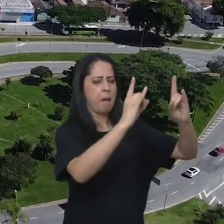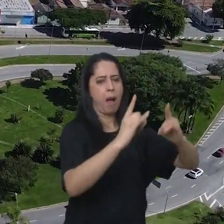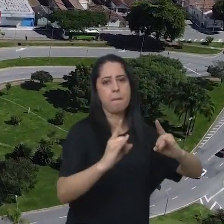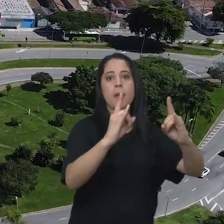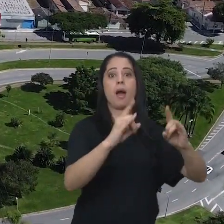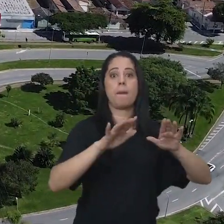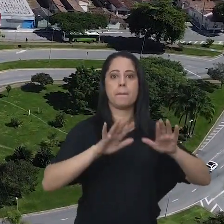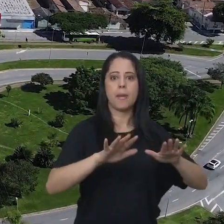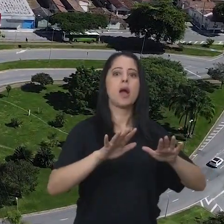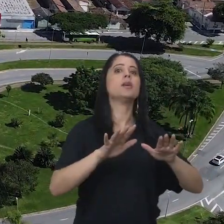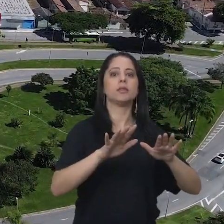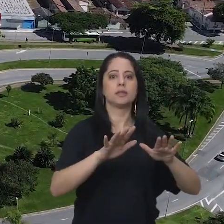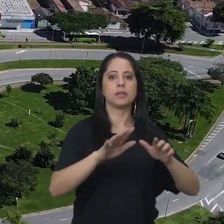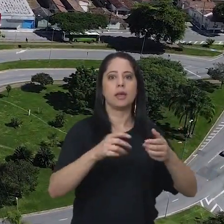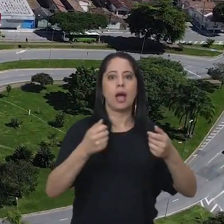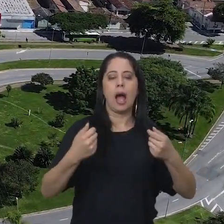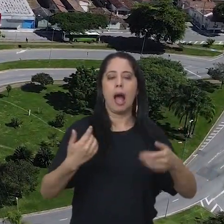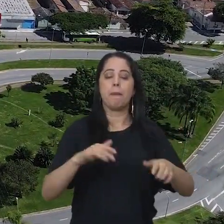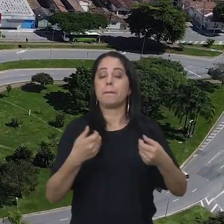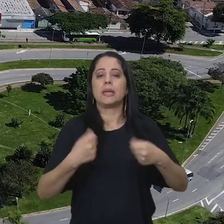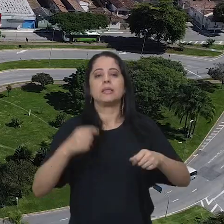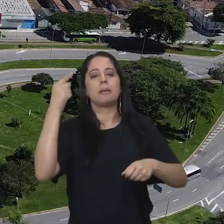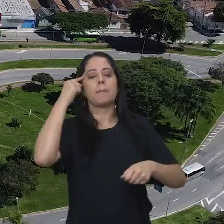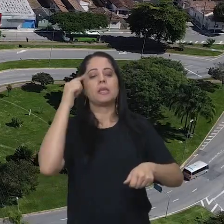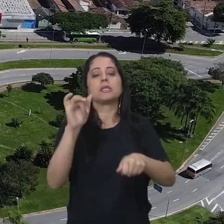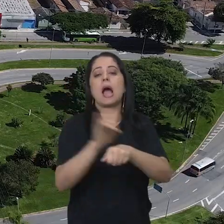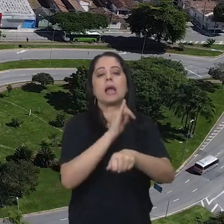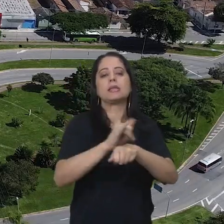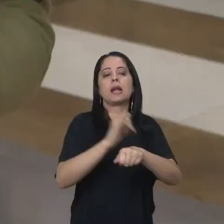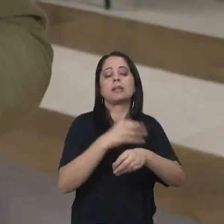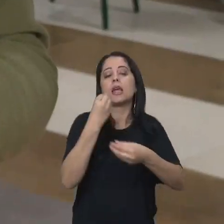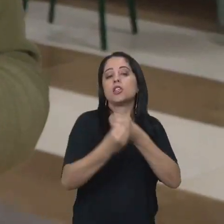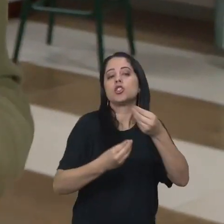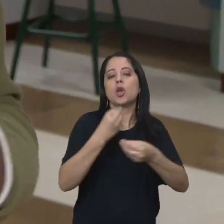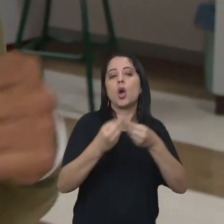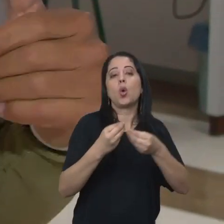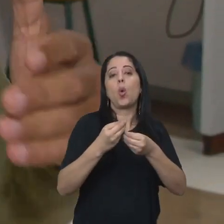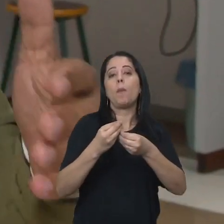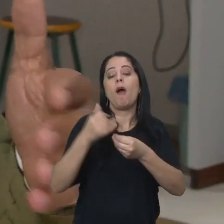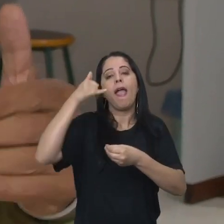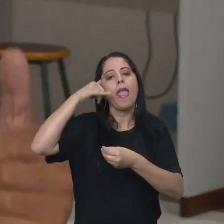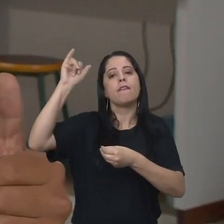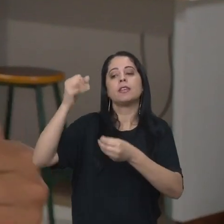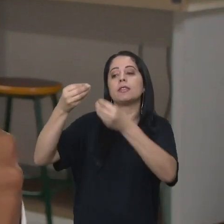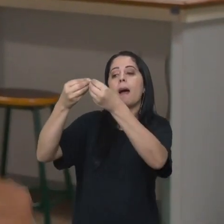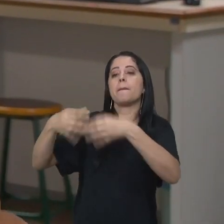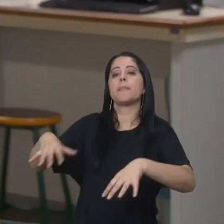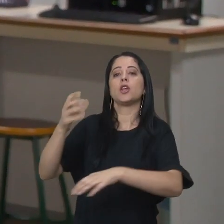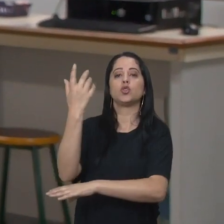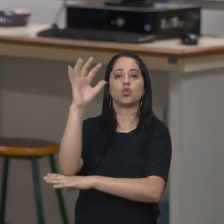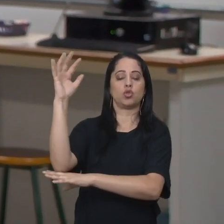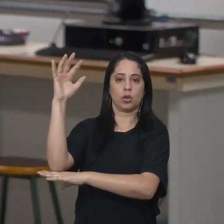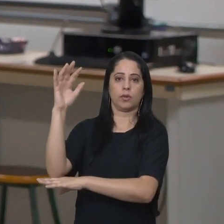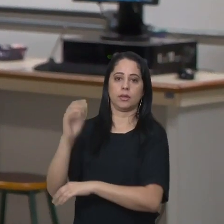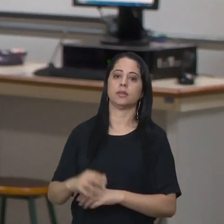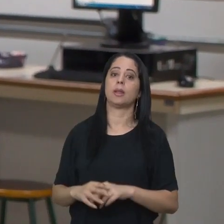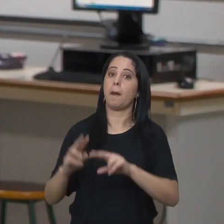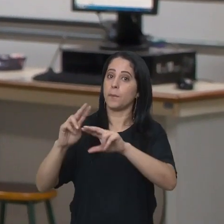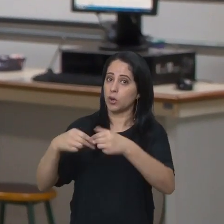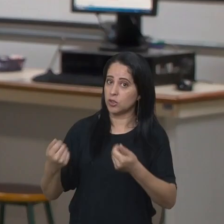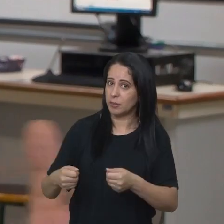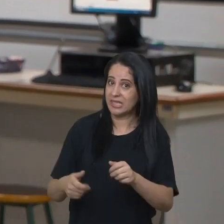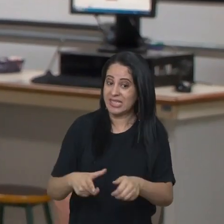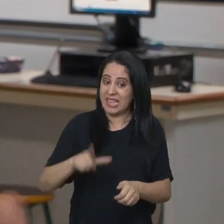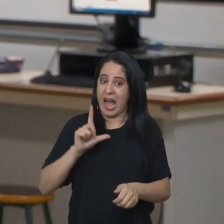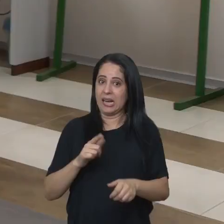que problemas causados pelo crescimento desordenado aconteçam. De acordo com este professor de gestão ambiental, cada vez mais